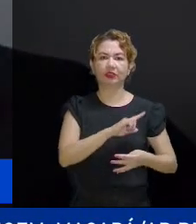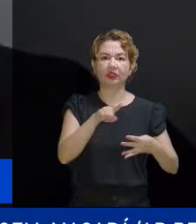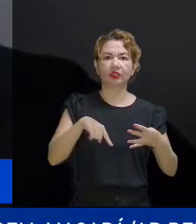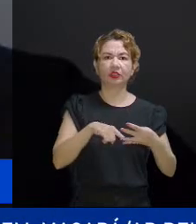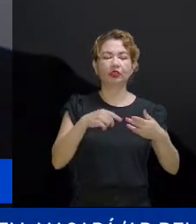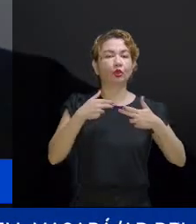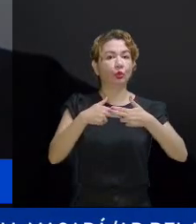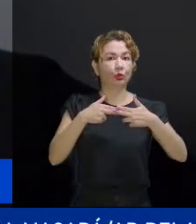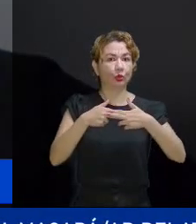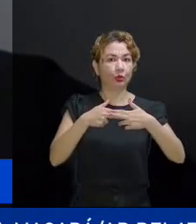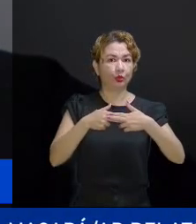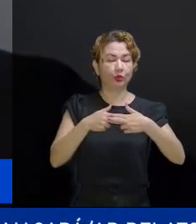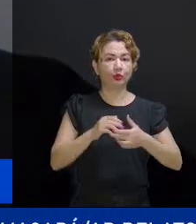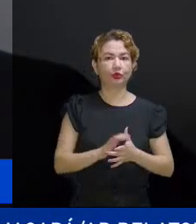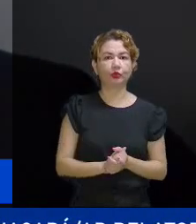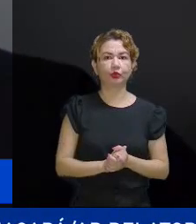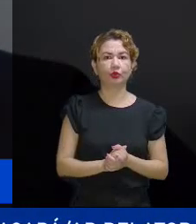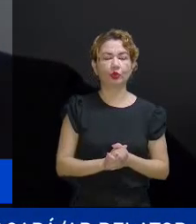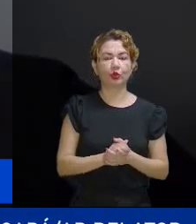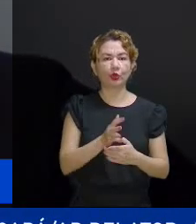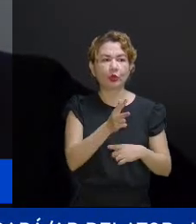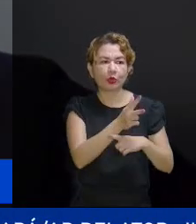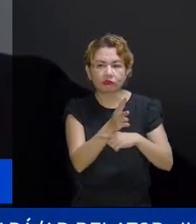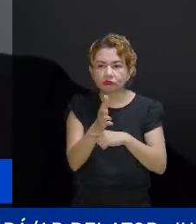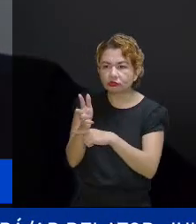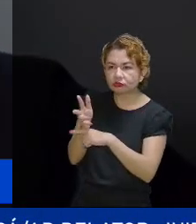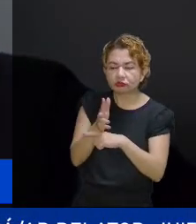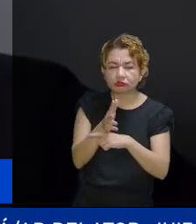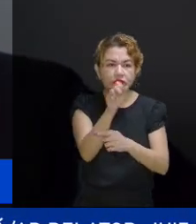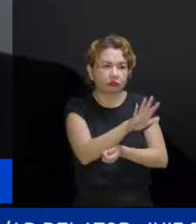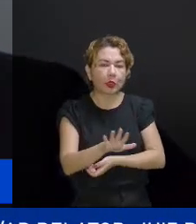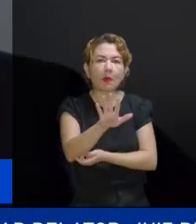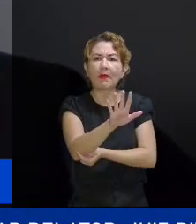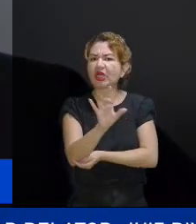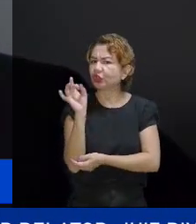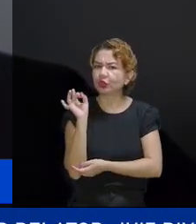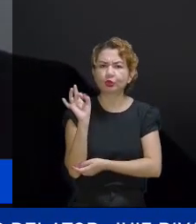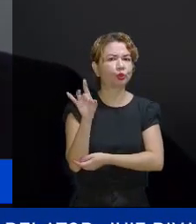o uso se restringe à captação de imagens, sem interação direta